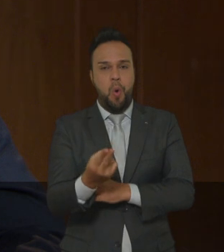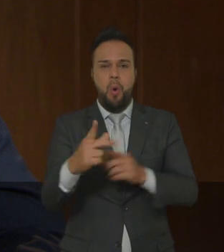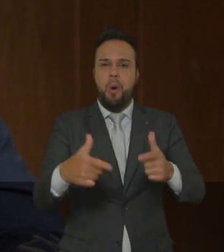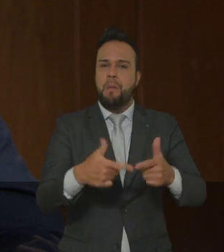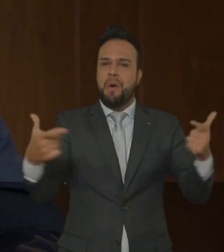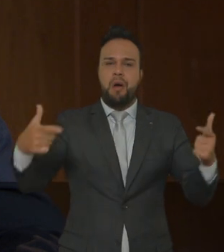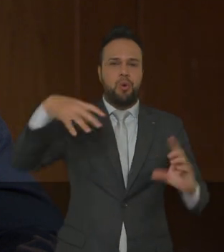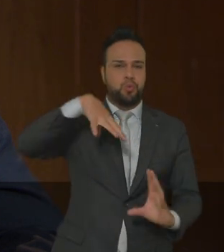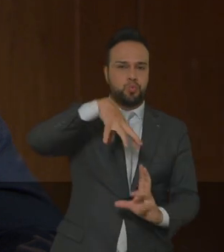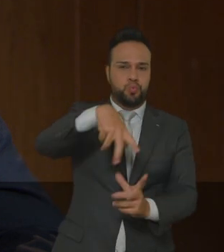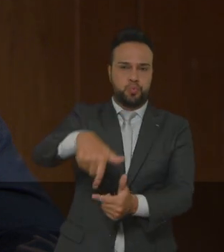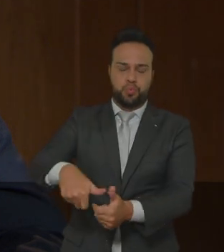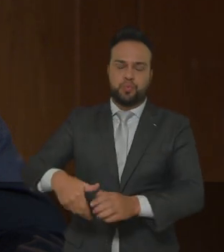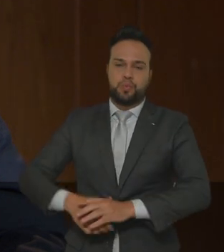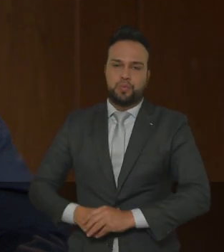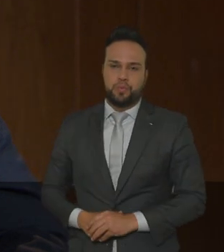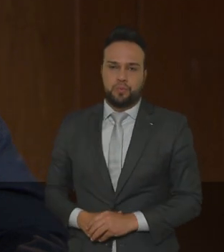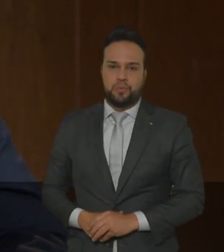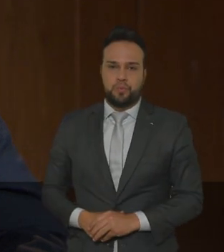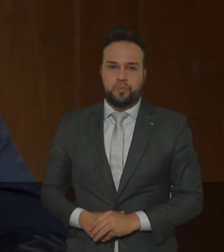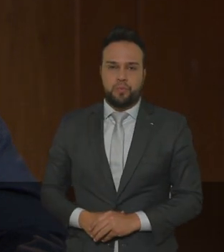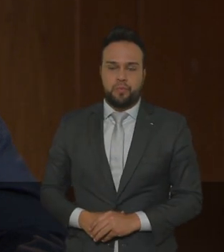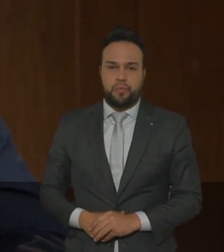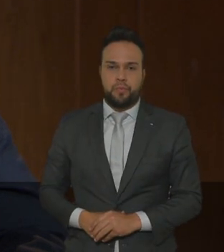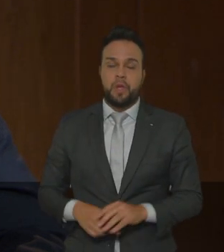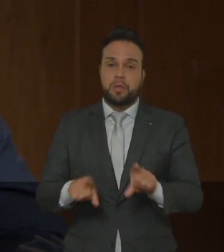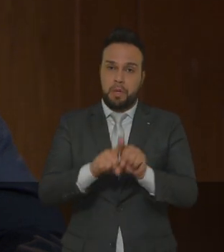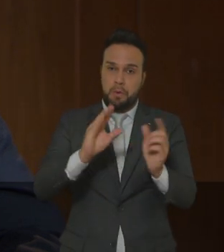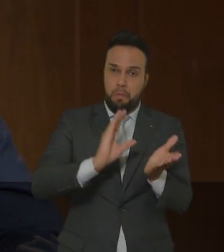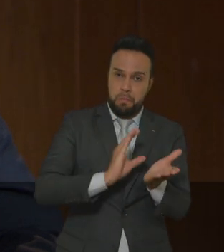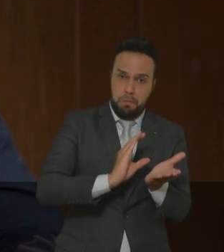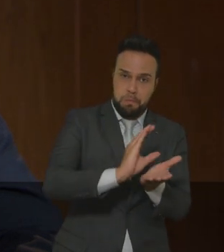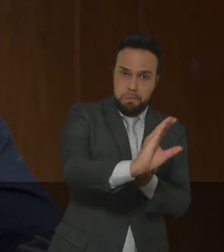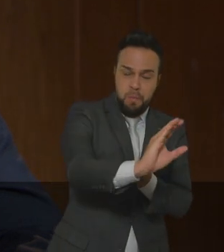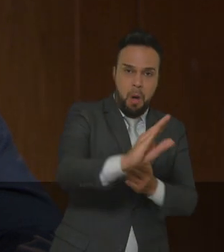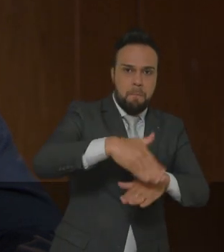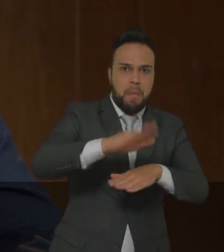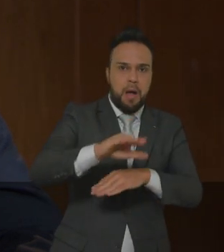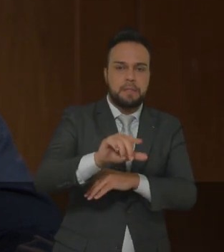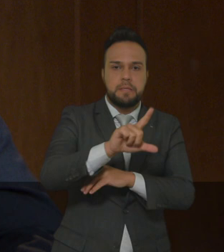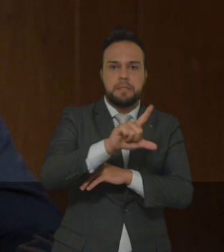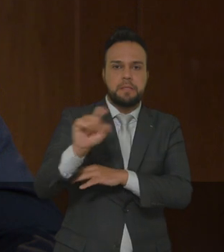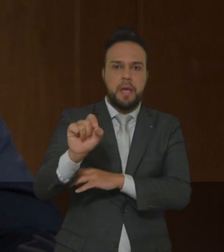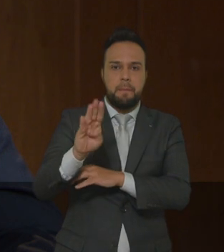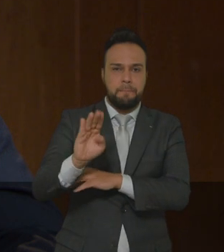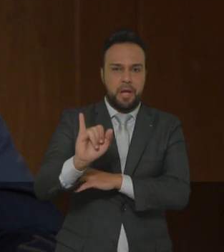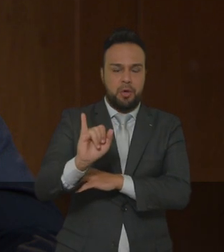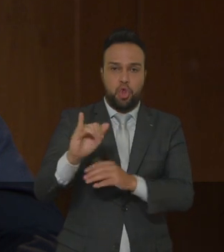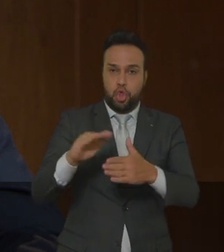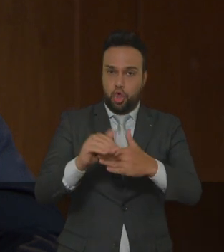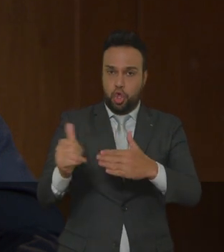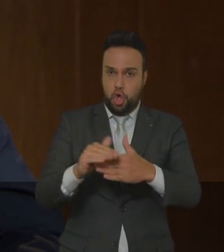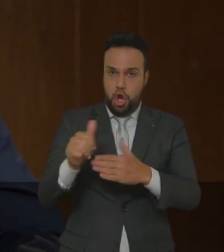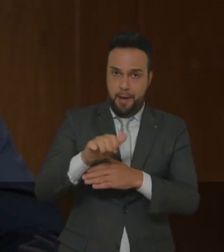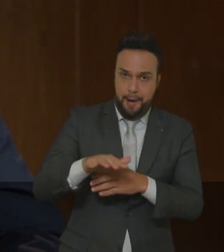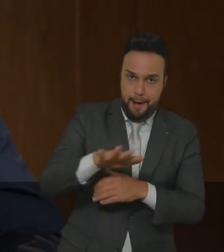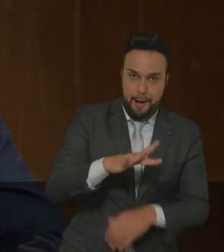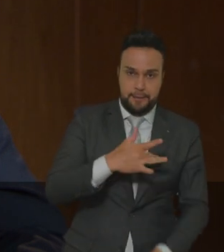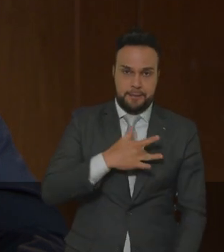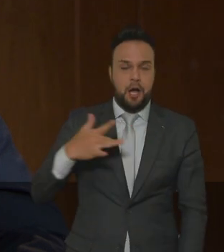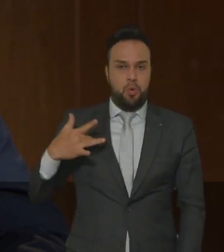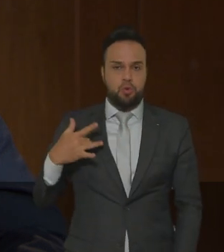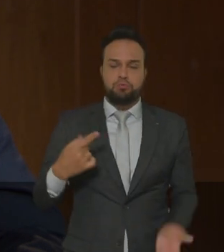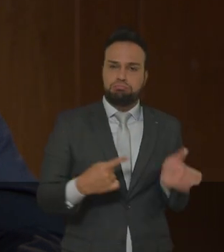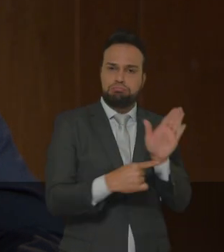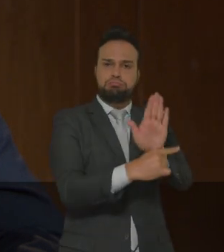e tal é um dos maiores do mundo destinou mais de 100 Bilhões de Dólares para